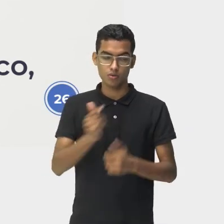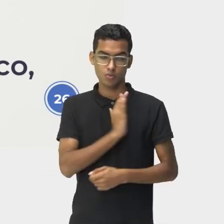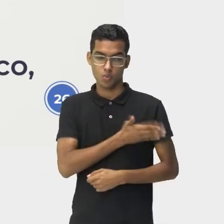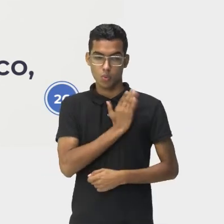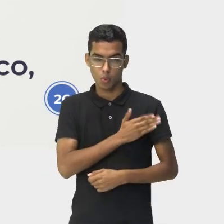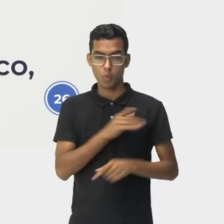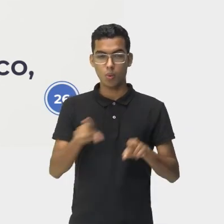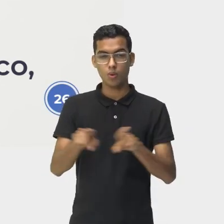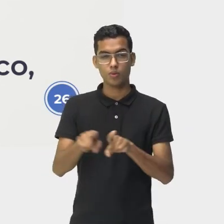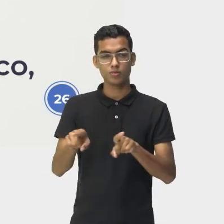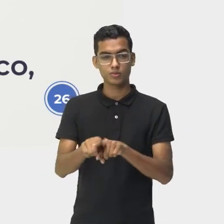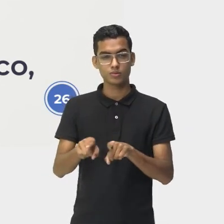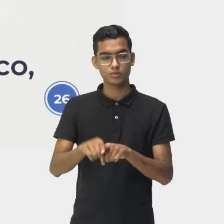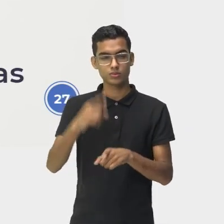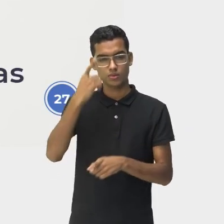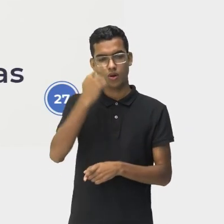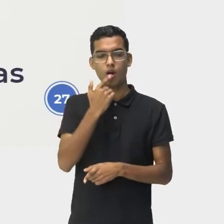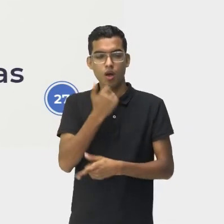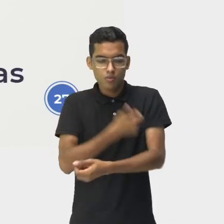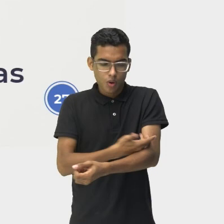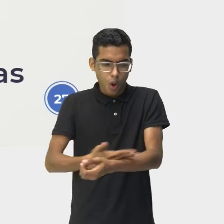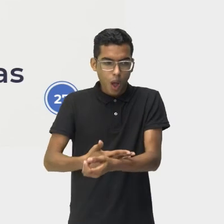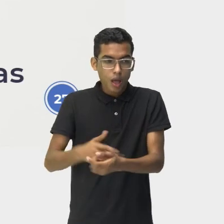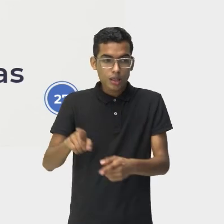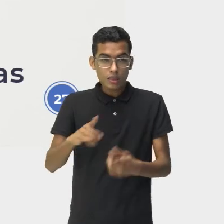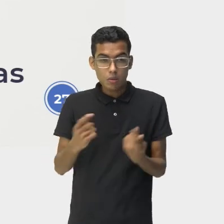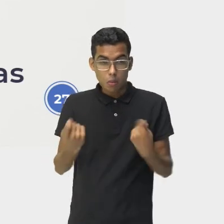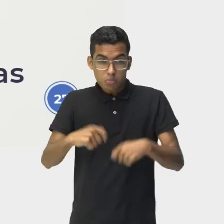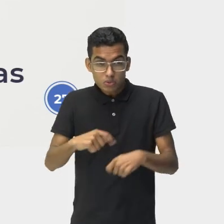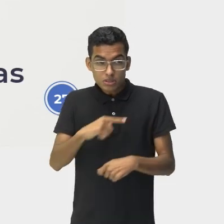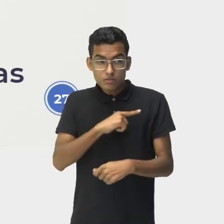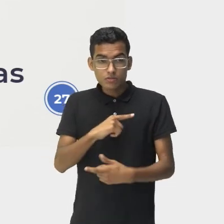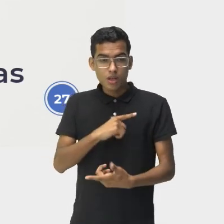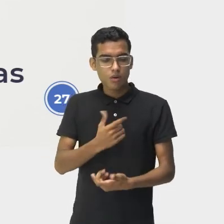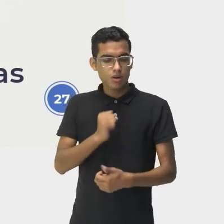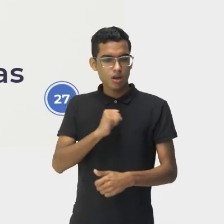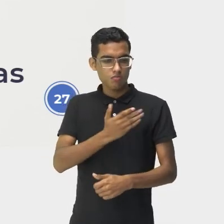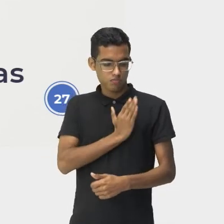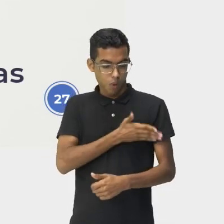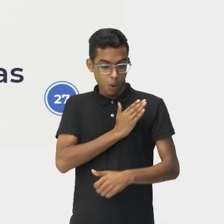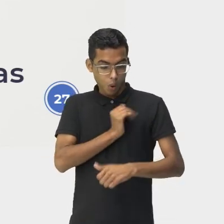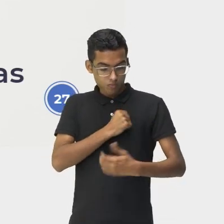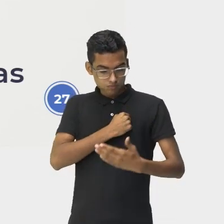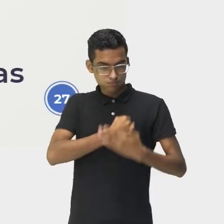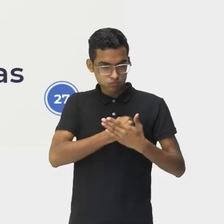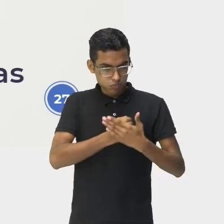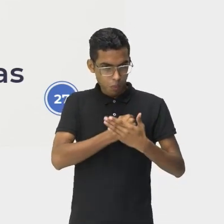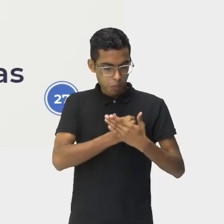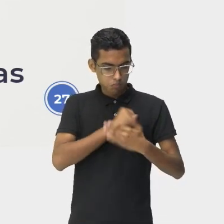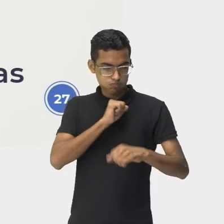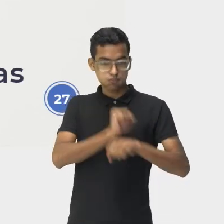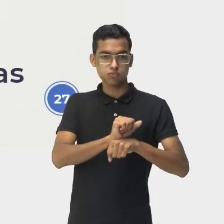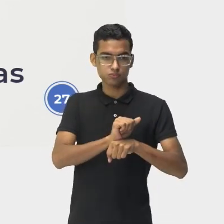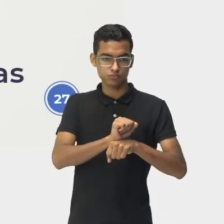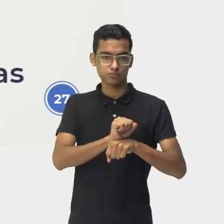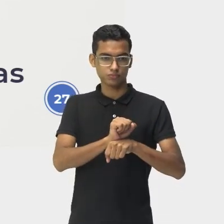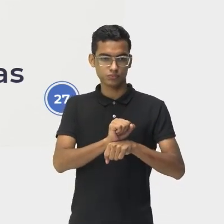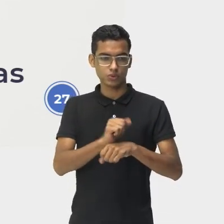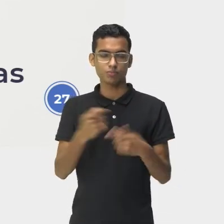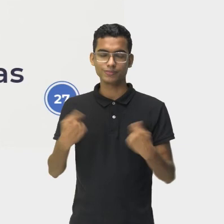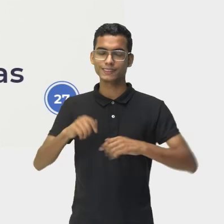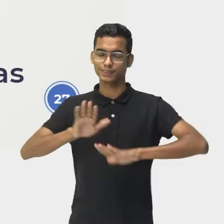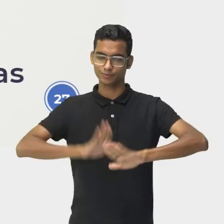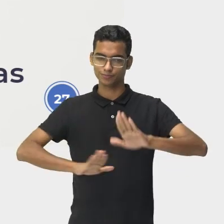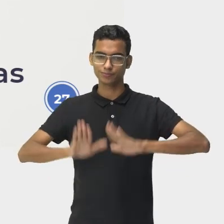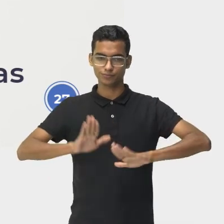aumentar o risco de ataque cardíaco. Por isso que é importante o quê? Cuidar de tudo isso, tá bom? E